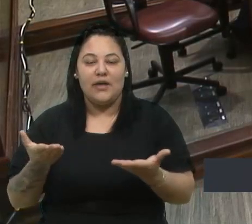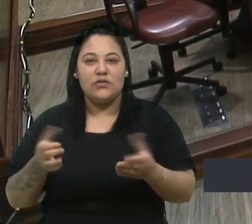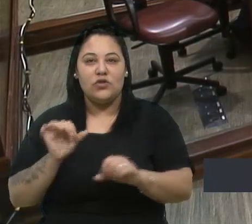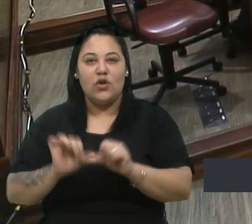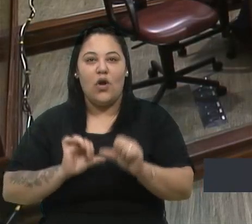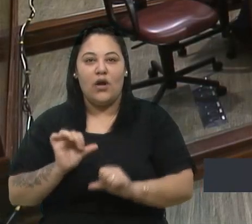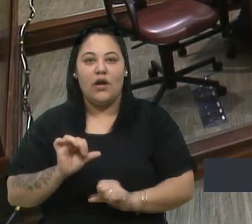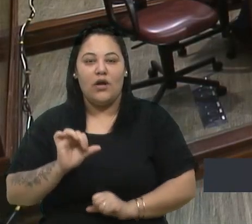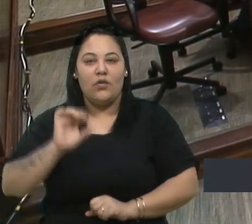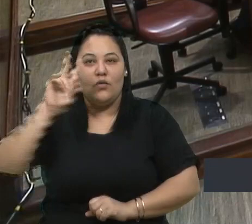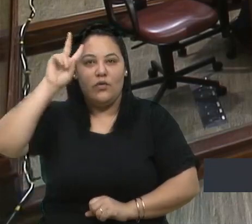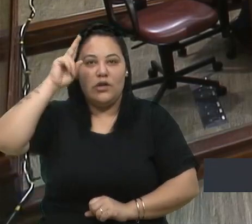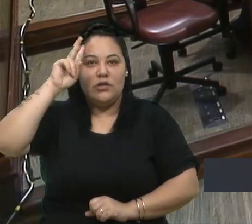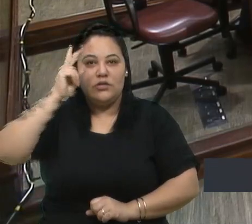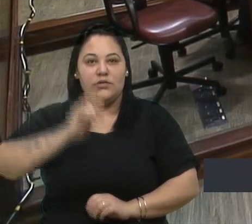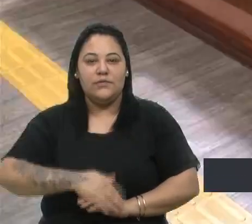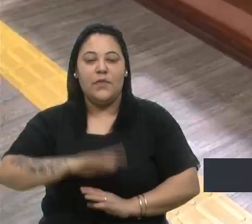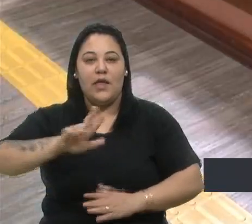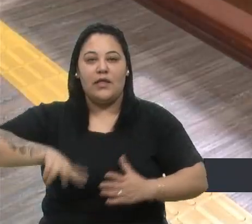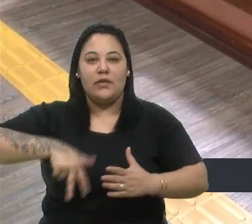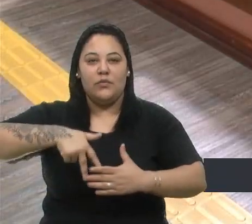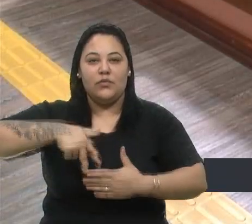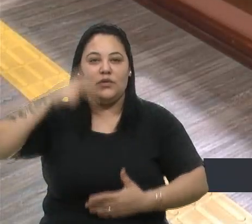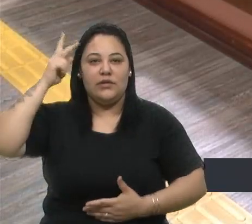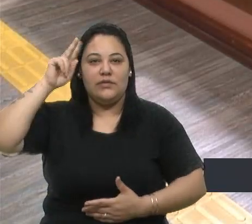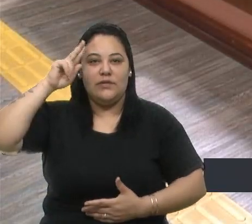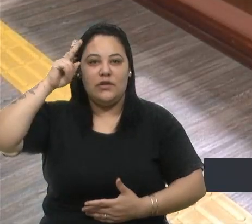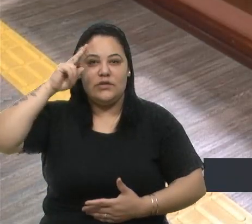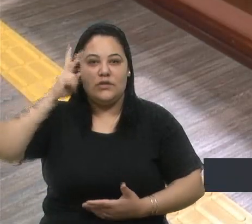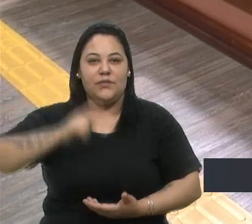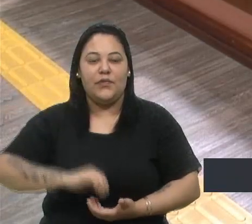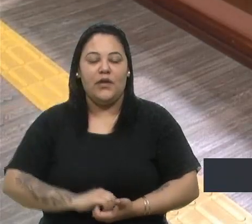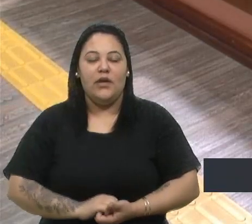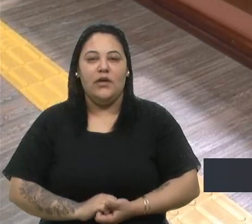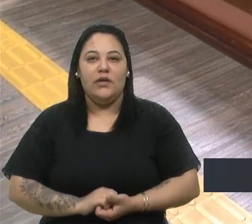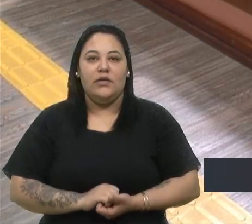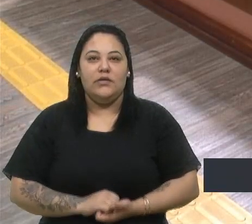Velocino Ex. Na tribuna, Velocino Ex.